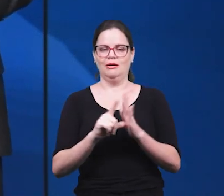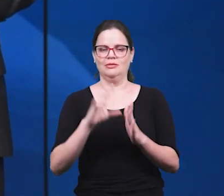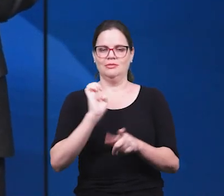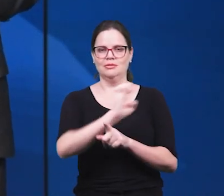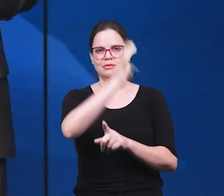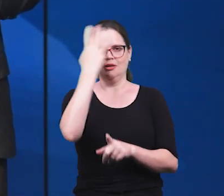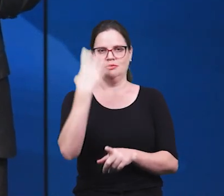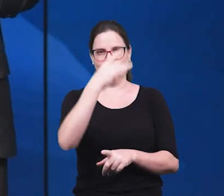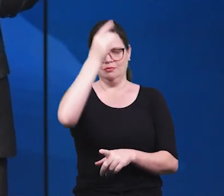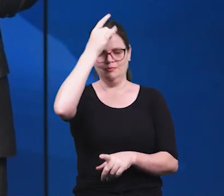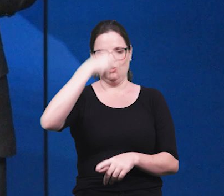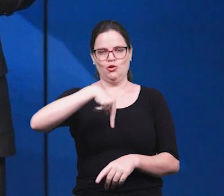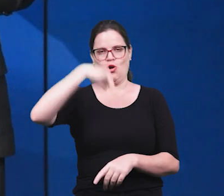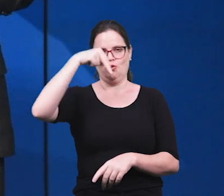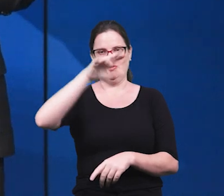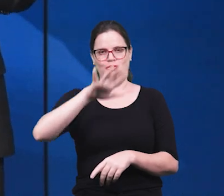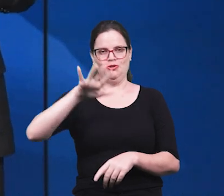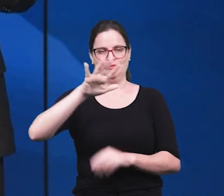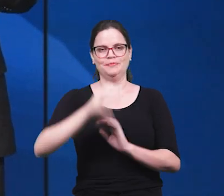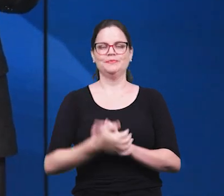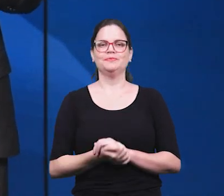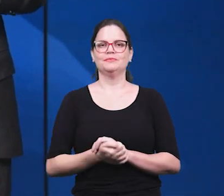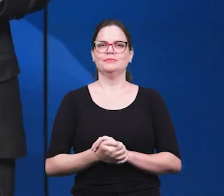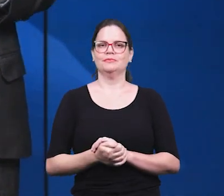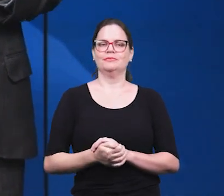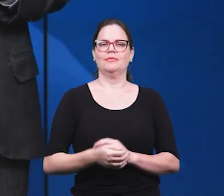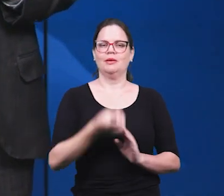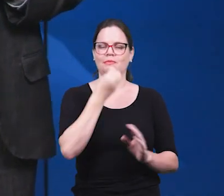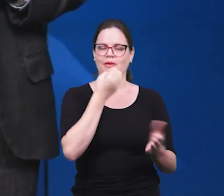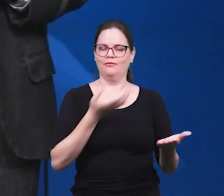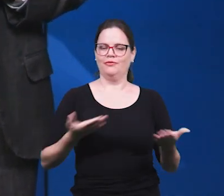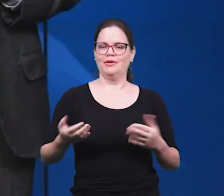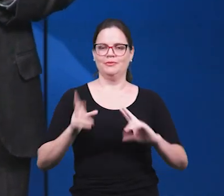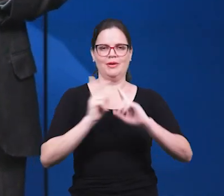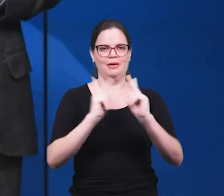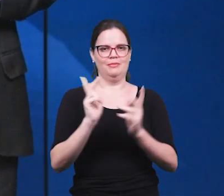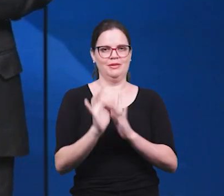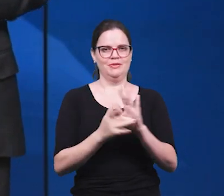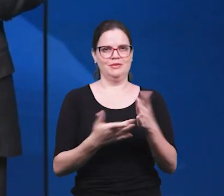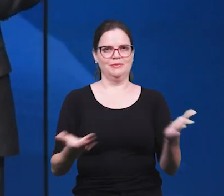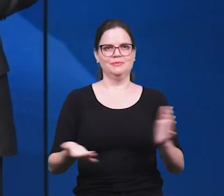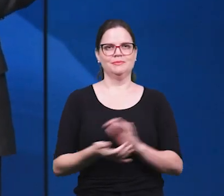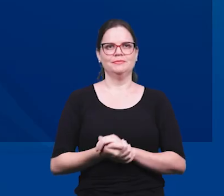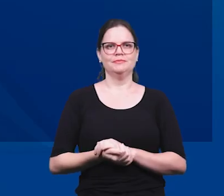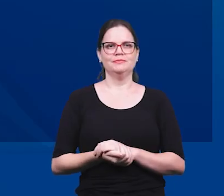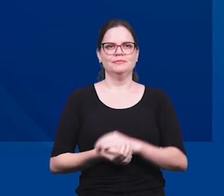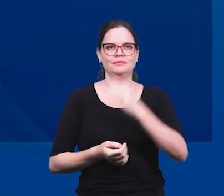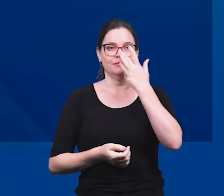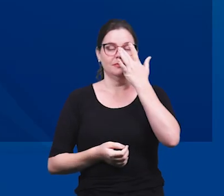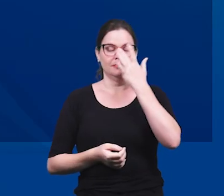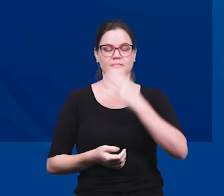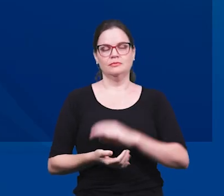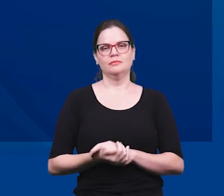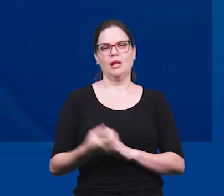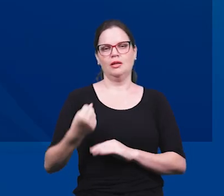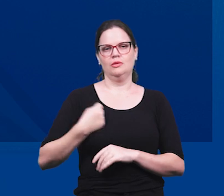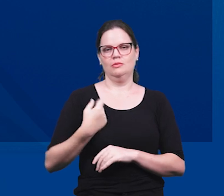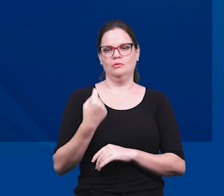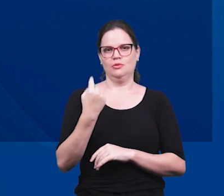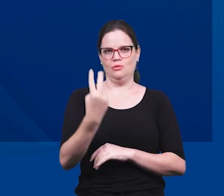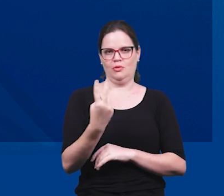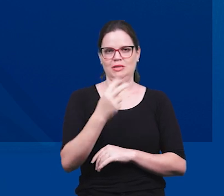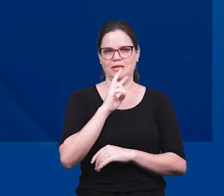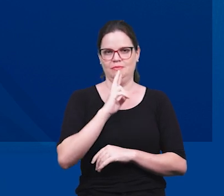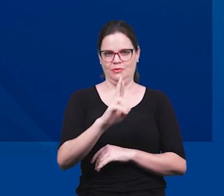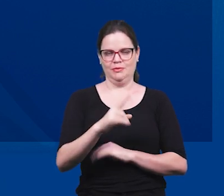Linhares, ao norte ali do Estado do Espírito Santo. Samuel, muito bem-vindo. A paz do Senhor para você. Respondendo à pergunta de